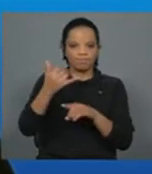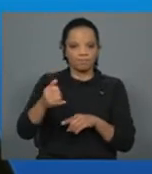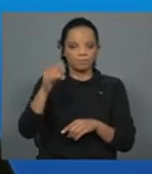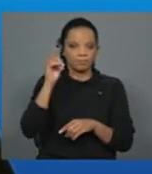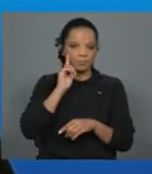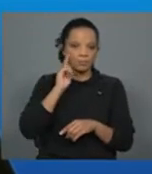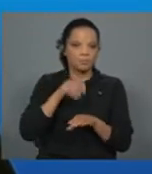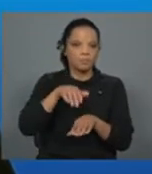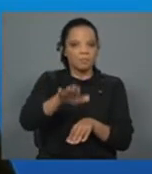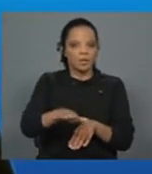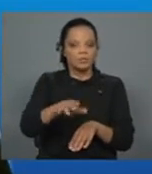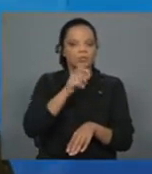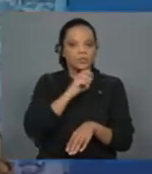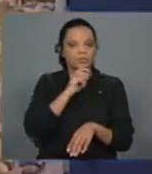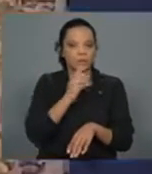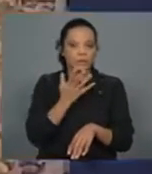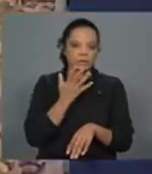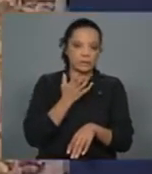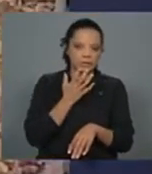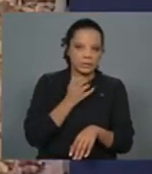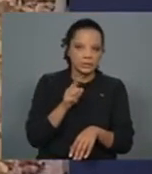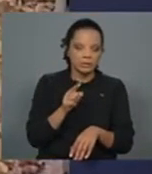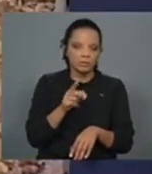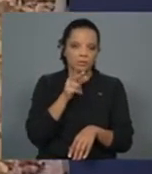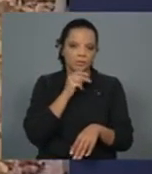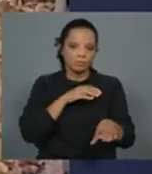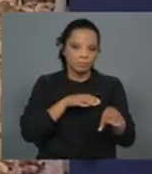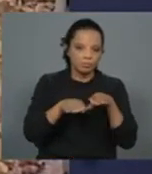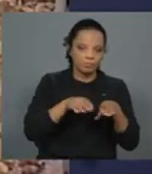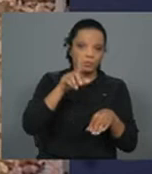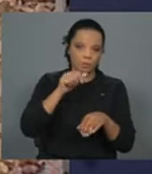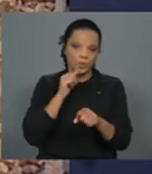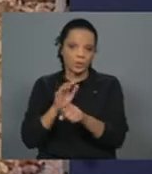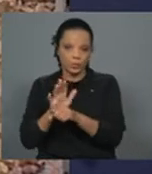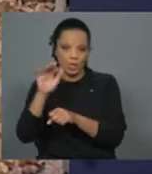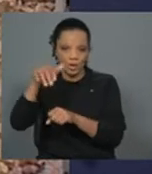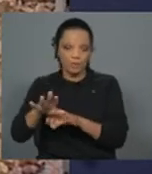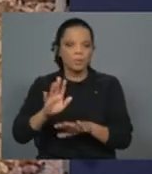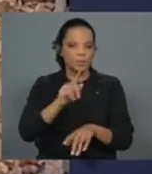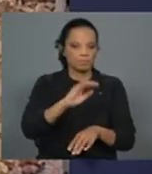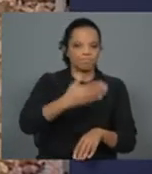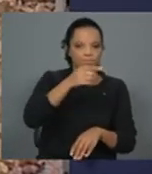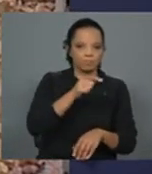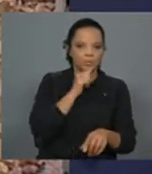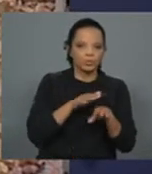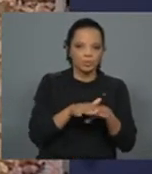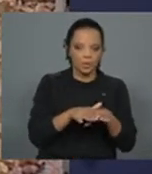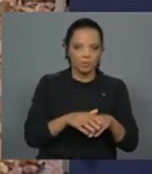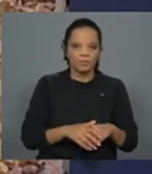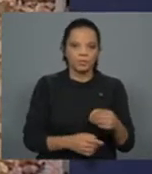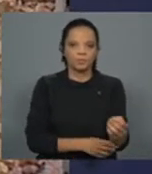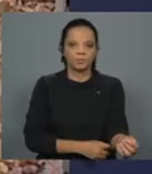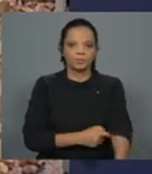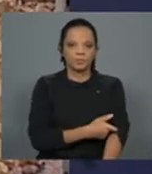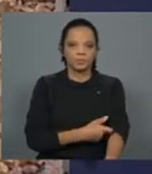para a vigilância sísmica e de tsunamis, mas estamos a falar essencialmente de sismos. E aproveito para falar